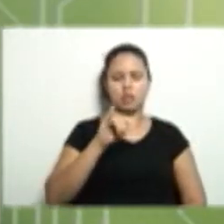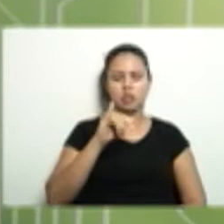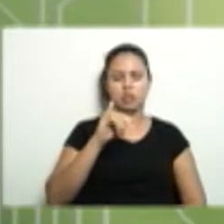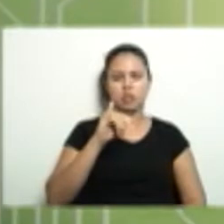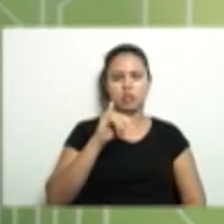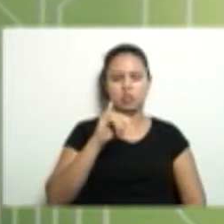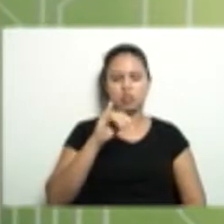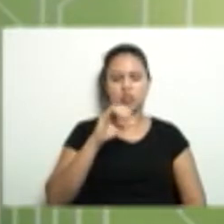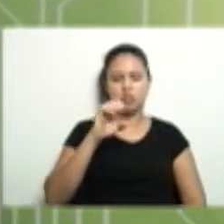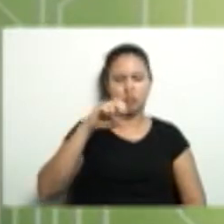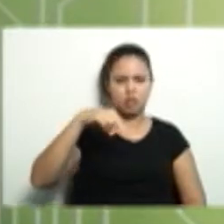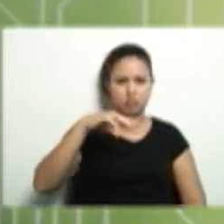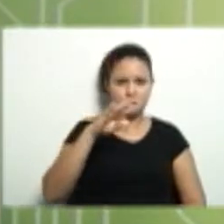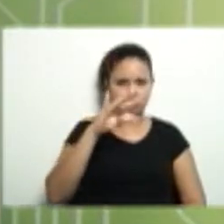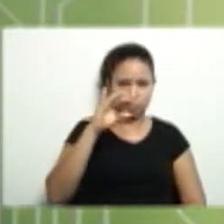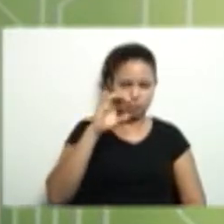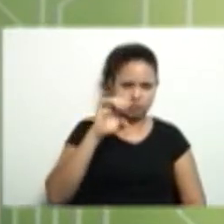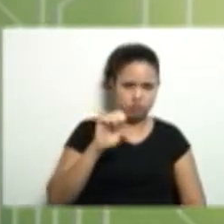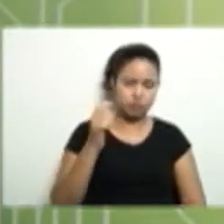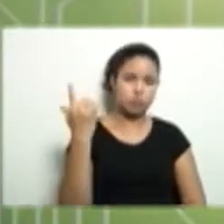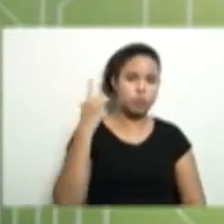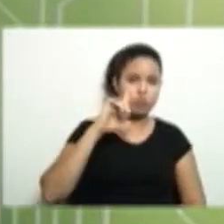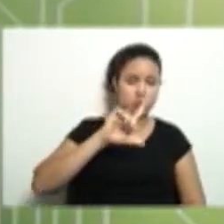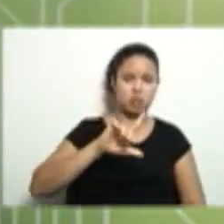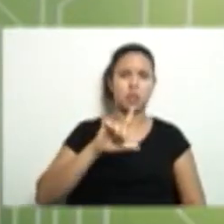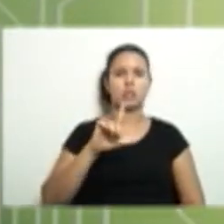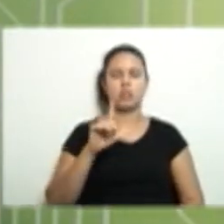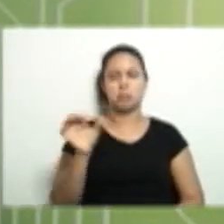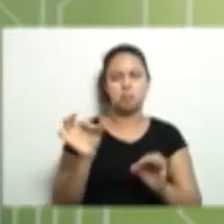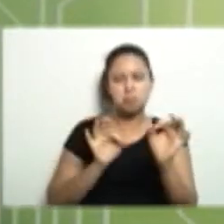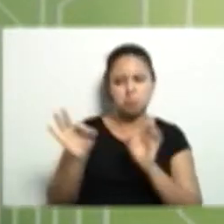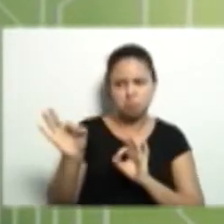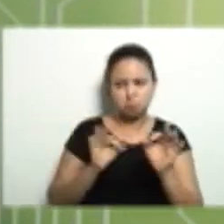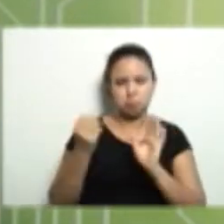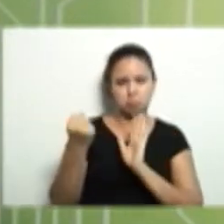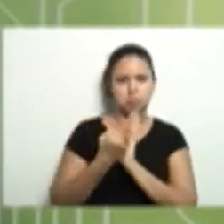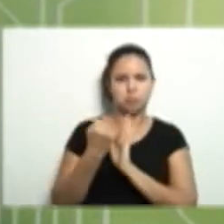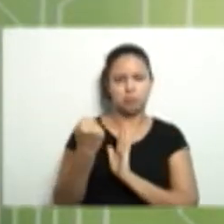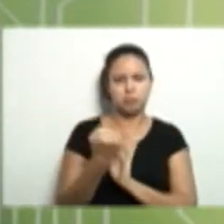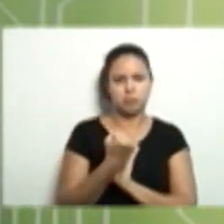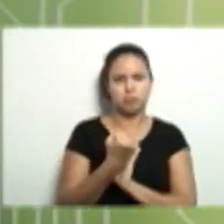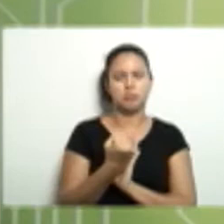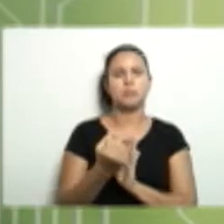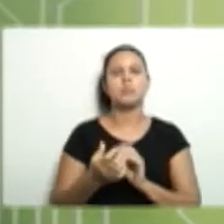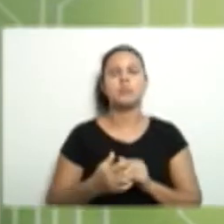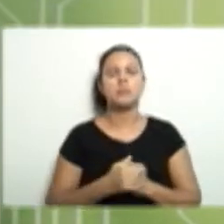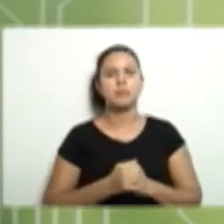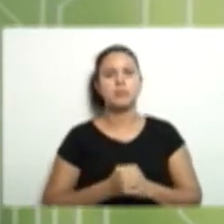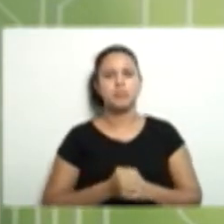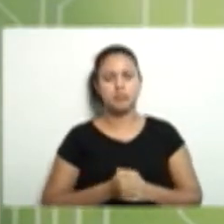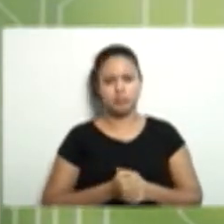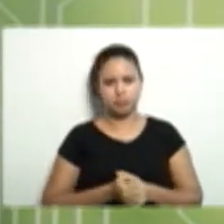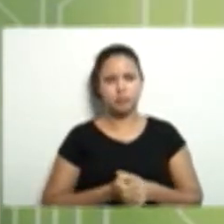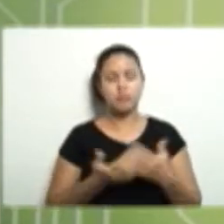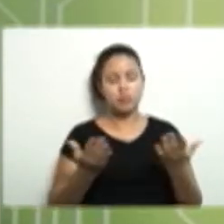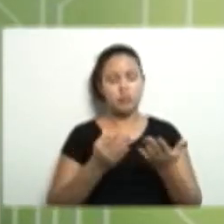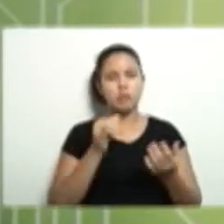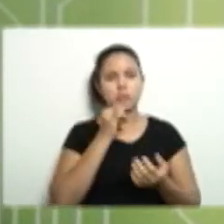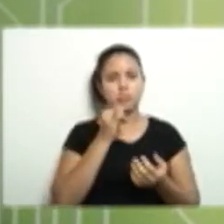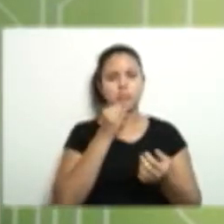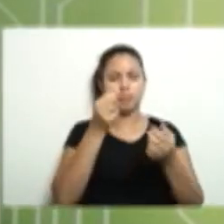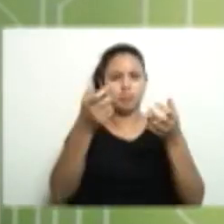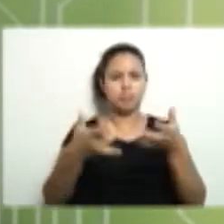consegue customizar o seu contrato entre cliente e fornecedor. E esse é o exemplo do que a gente chama de loja